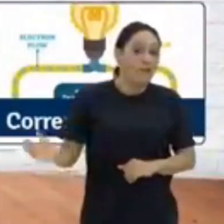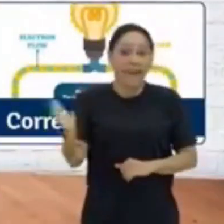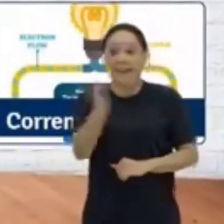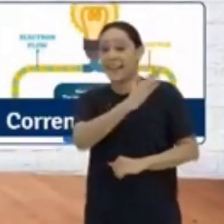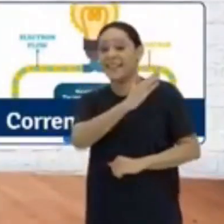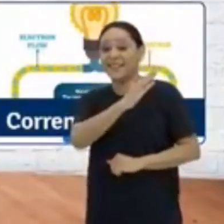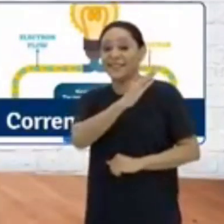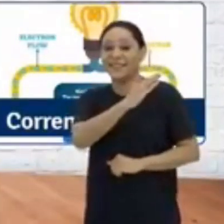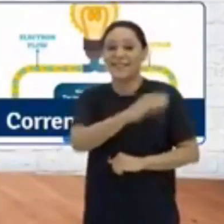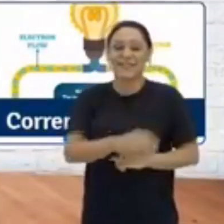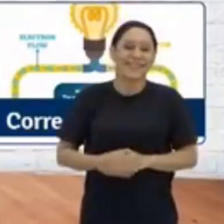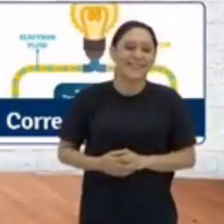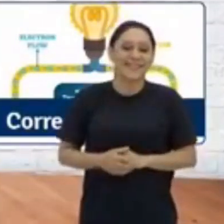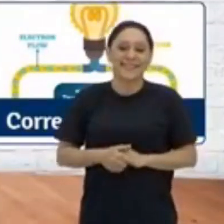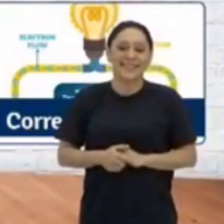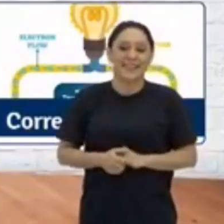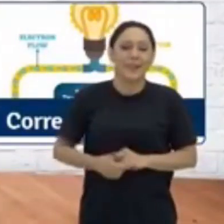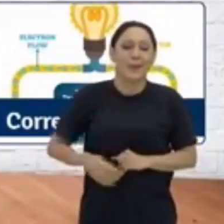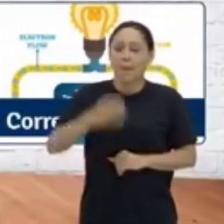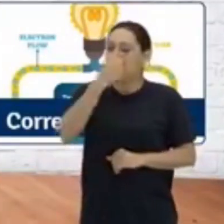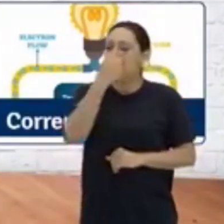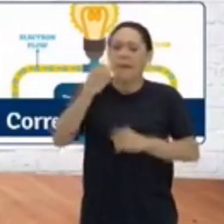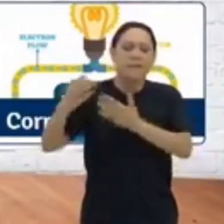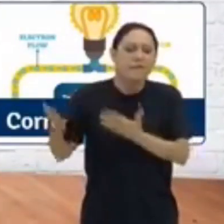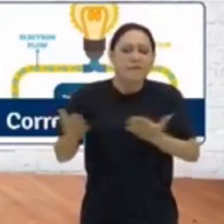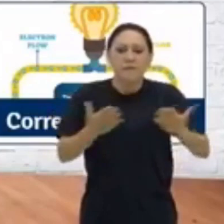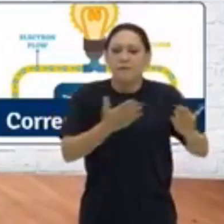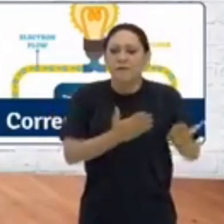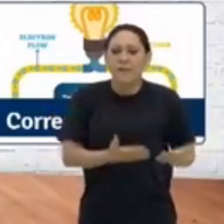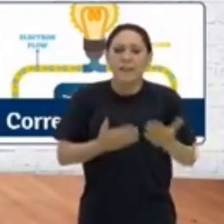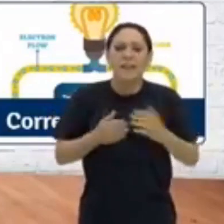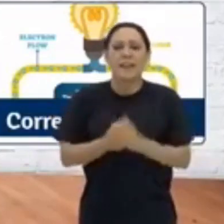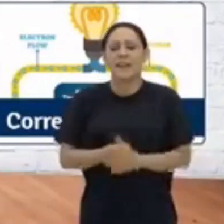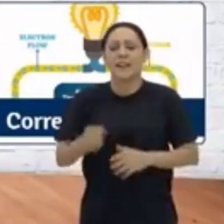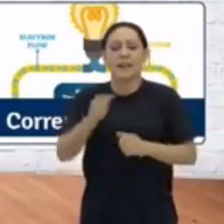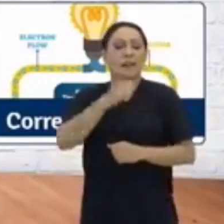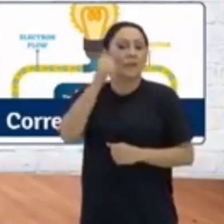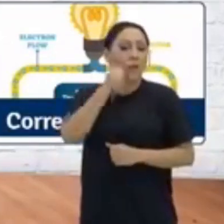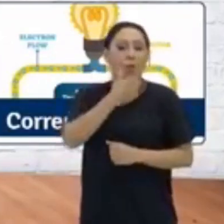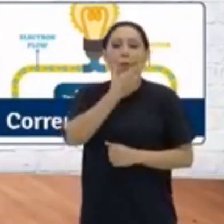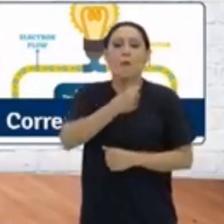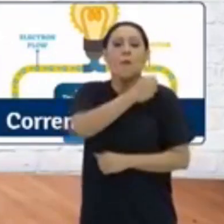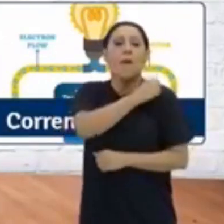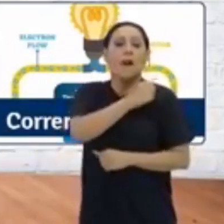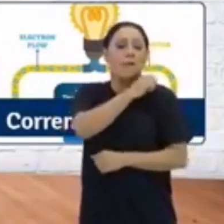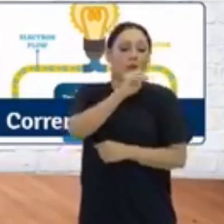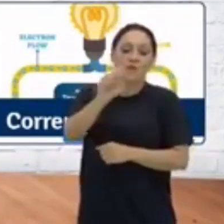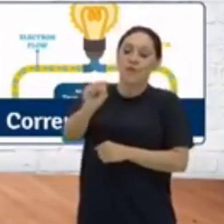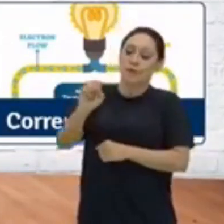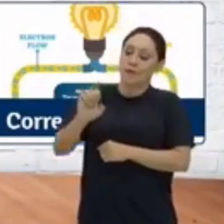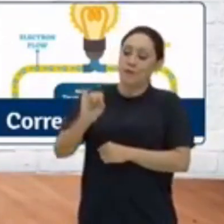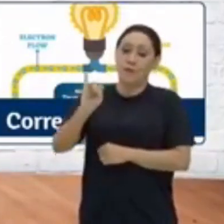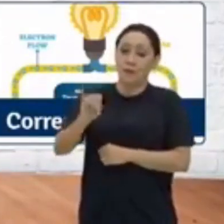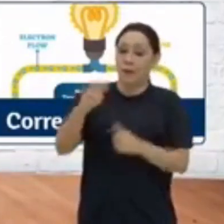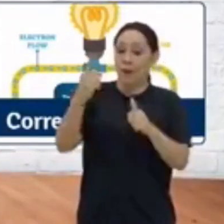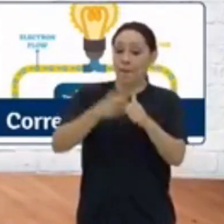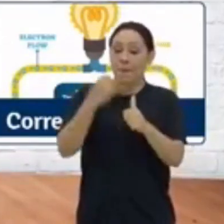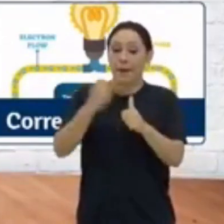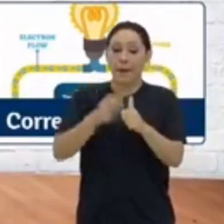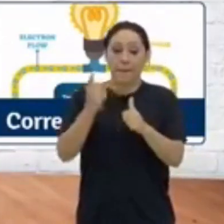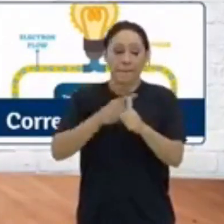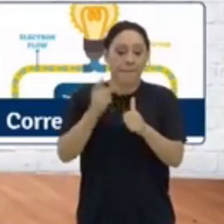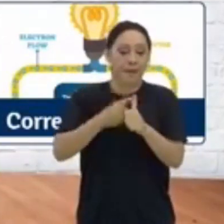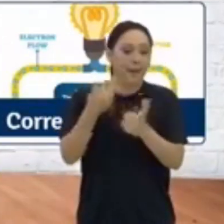Valendo! Seja muito bem-vindo, aluno SEI, aluna SEI, para a primeira aula